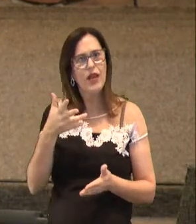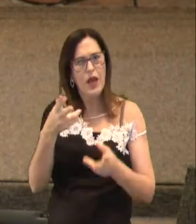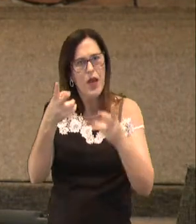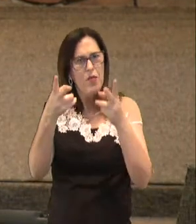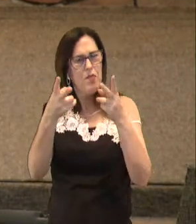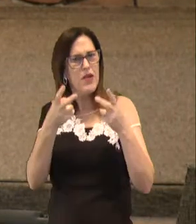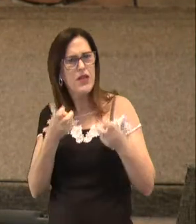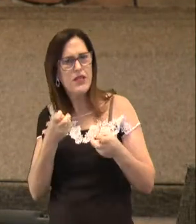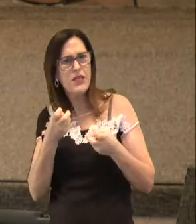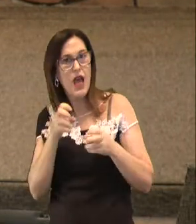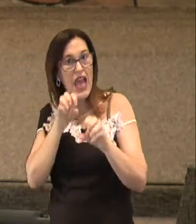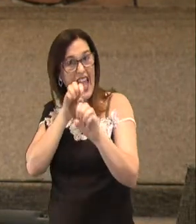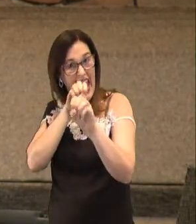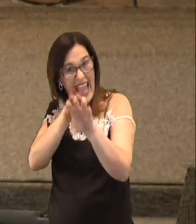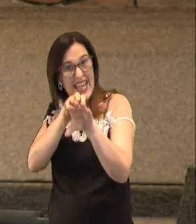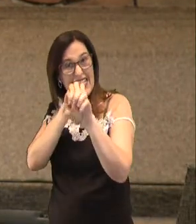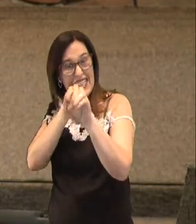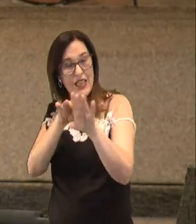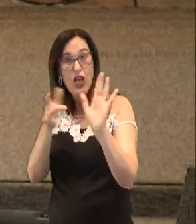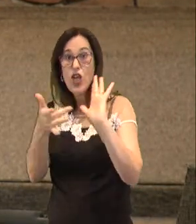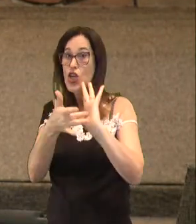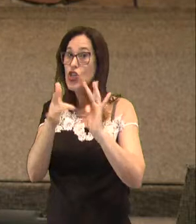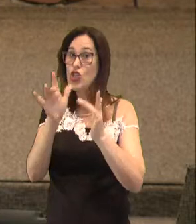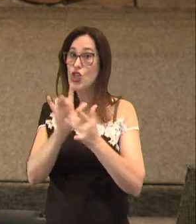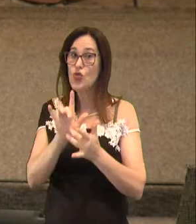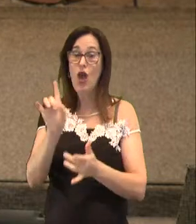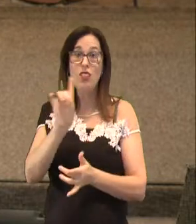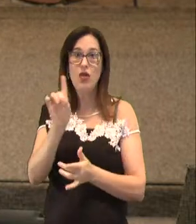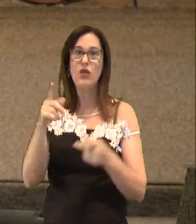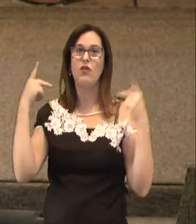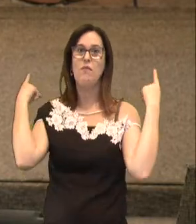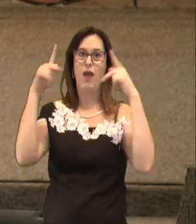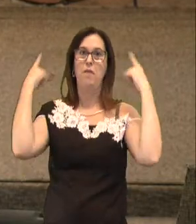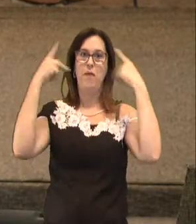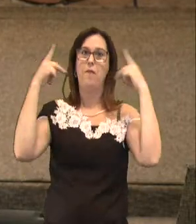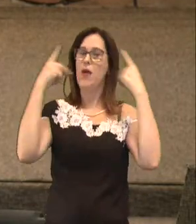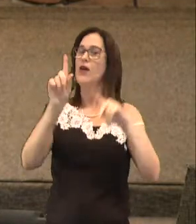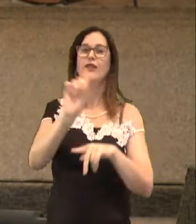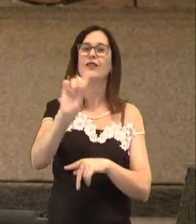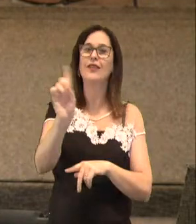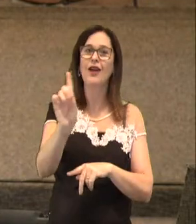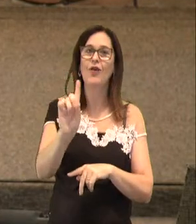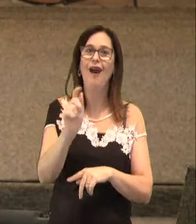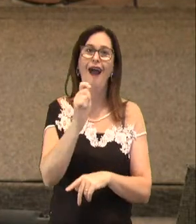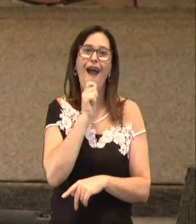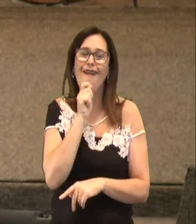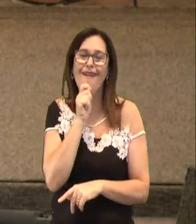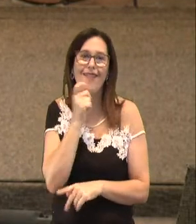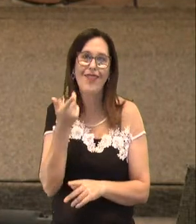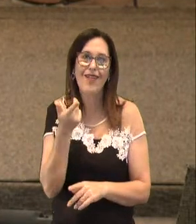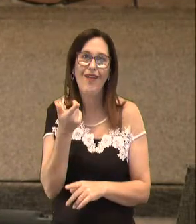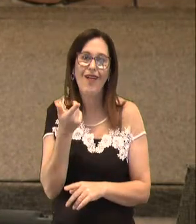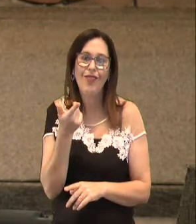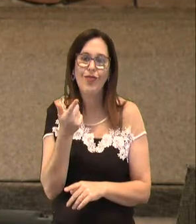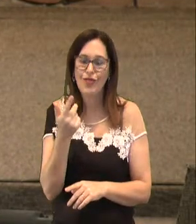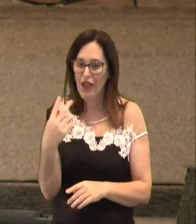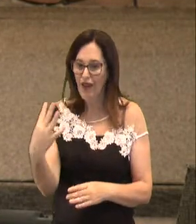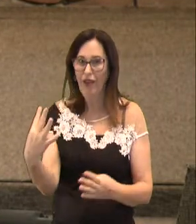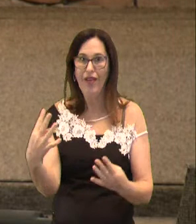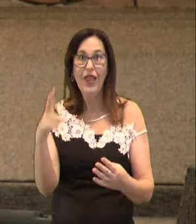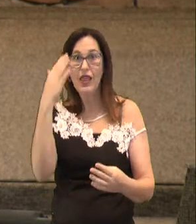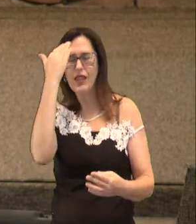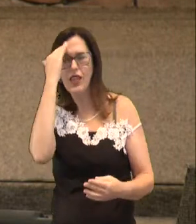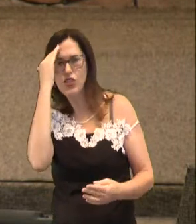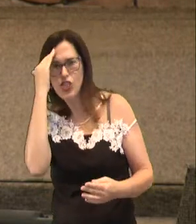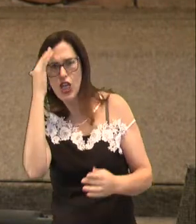que era ensino. Jesus não estava pregando àqueles que ainda não o reconheciam